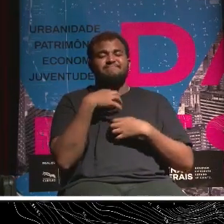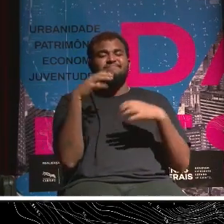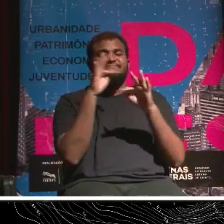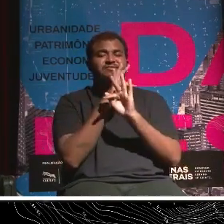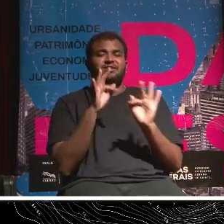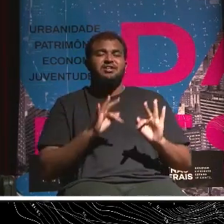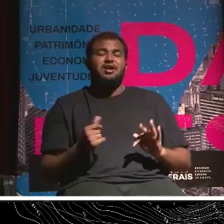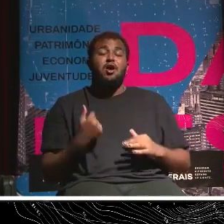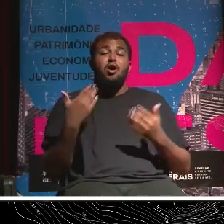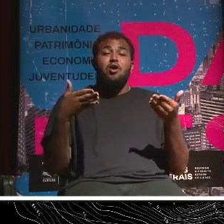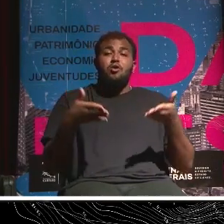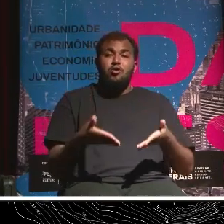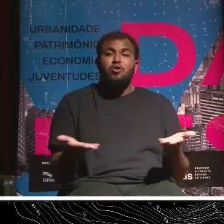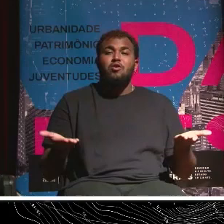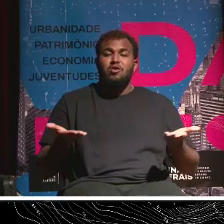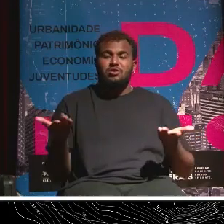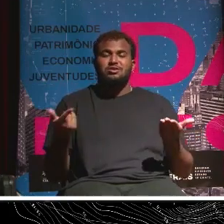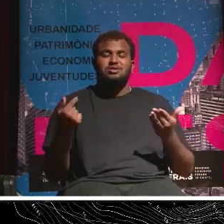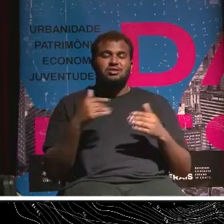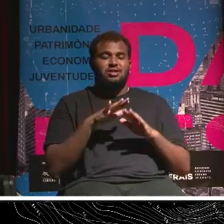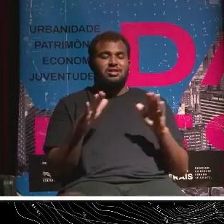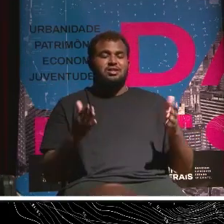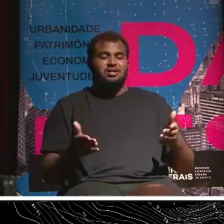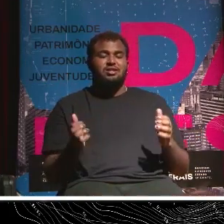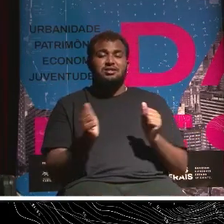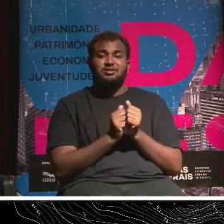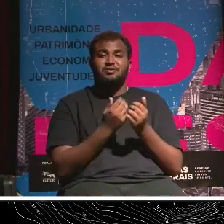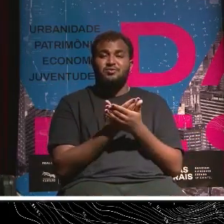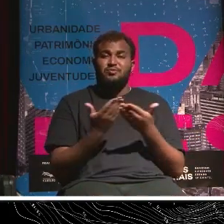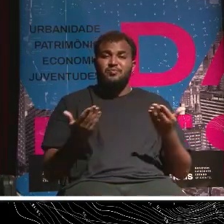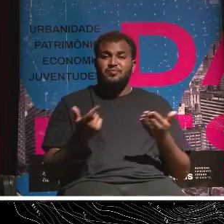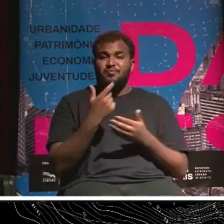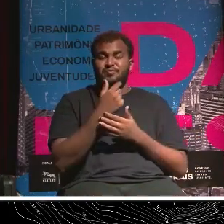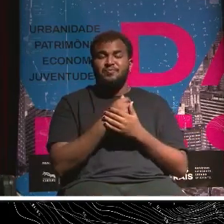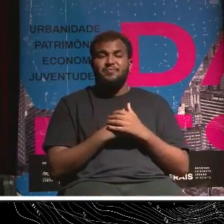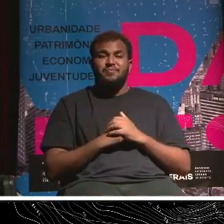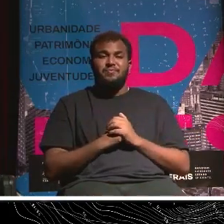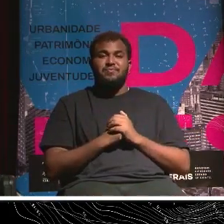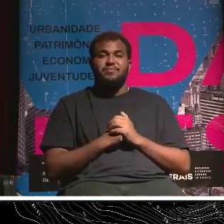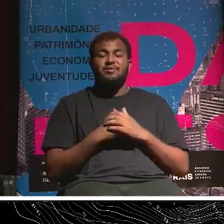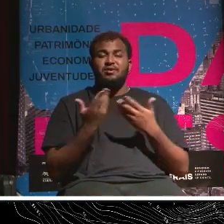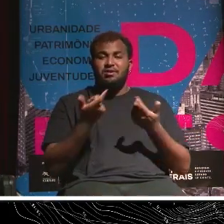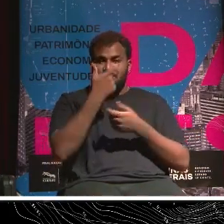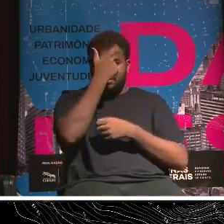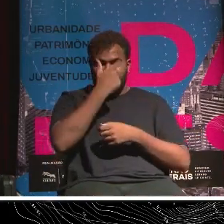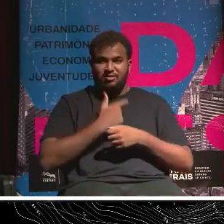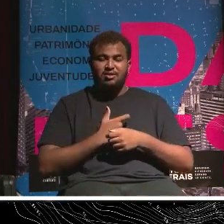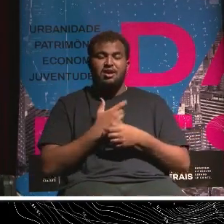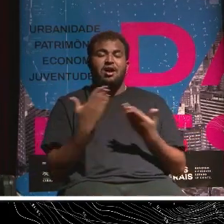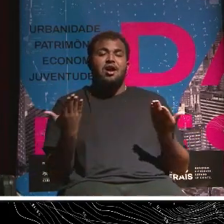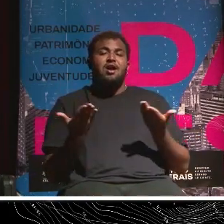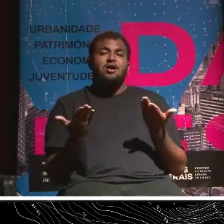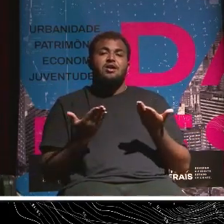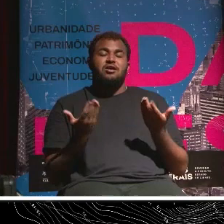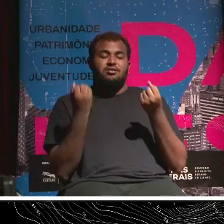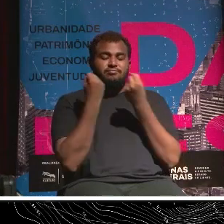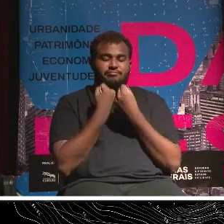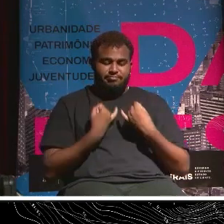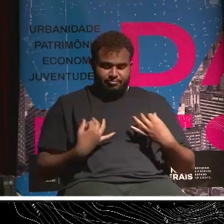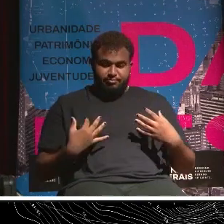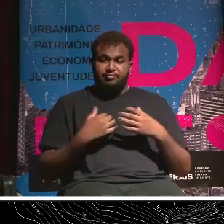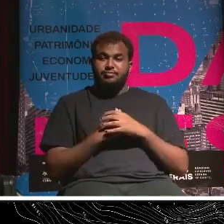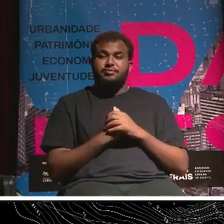hoje, nessa mesa, assim, com vocês. E fazer minha autodescrição aqui, né, que a gente está